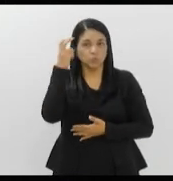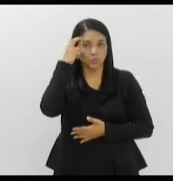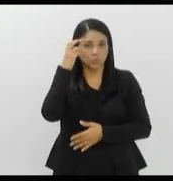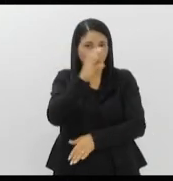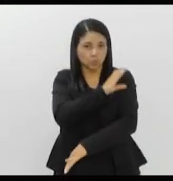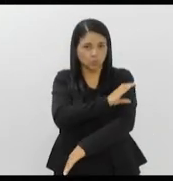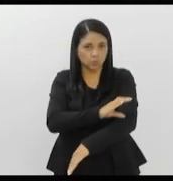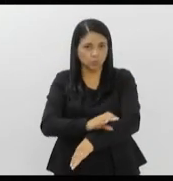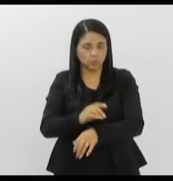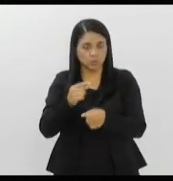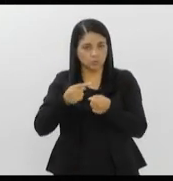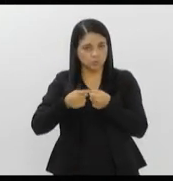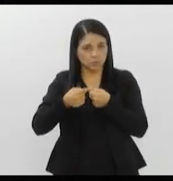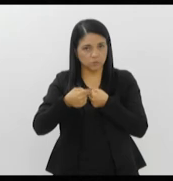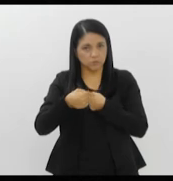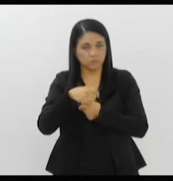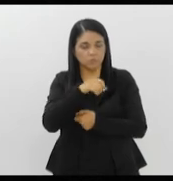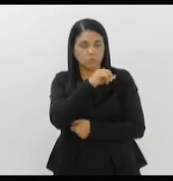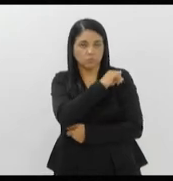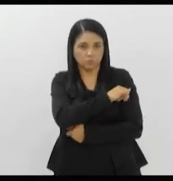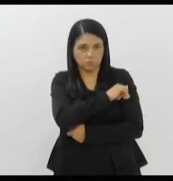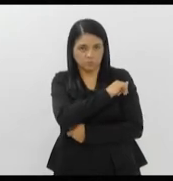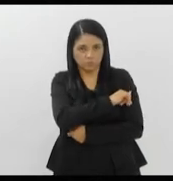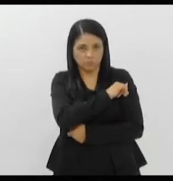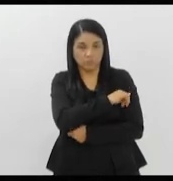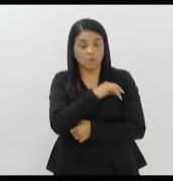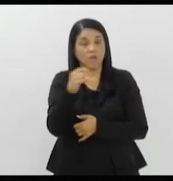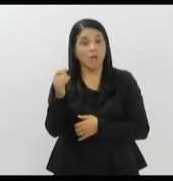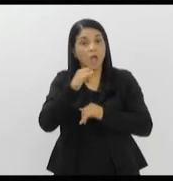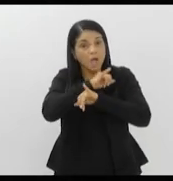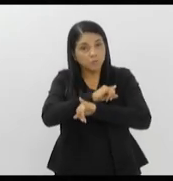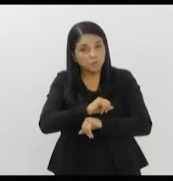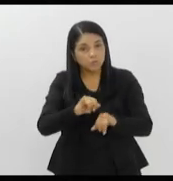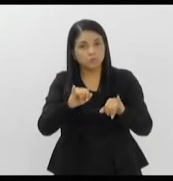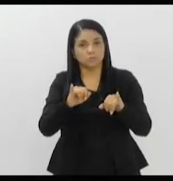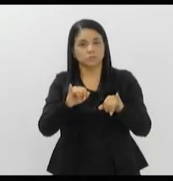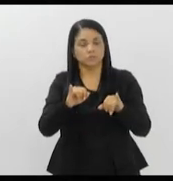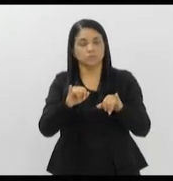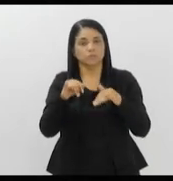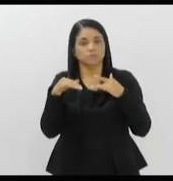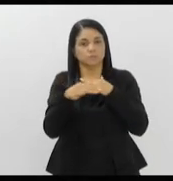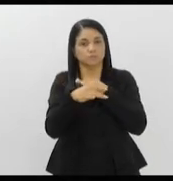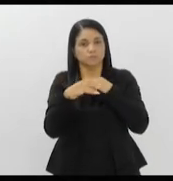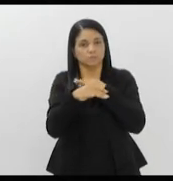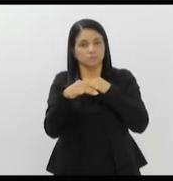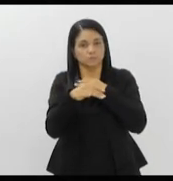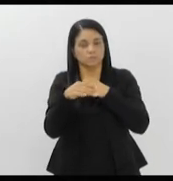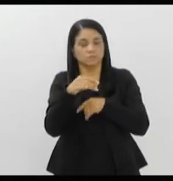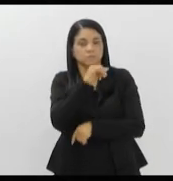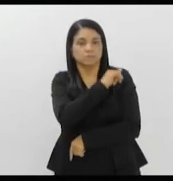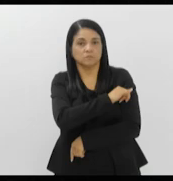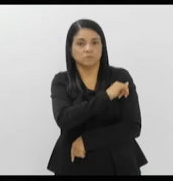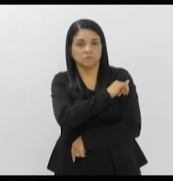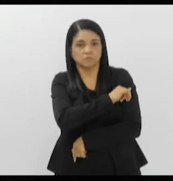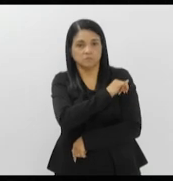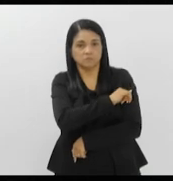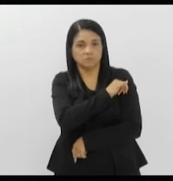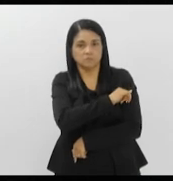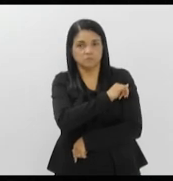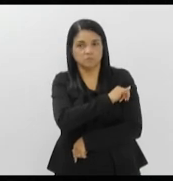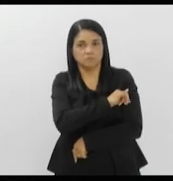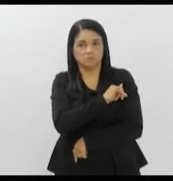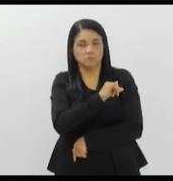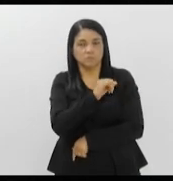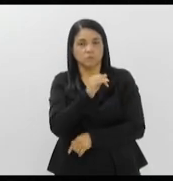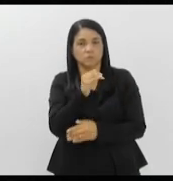nosso município do Rio de Janeiro, anunciou que a cidade do Rio de Janeiro